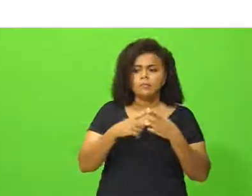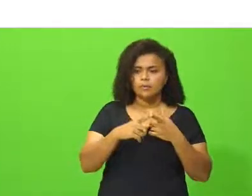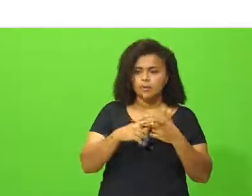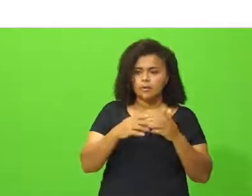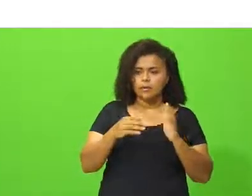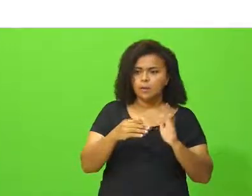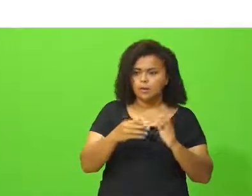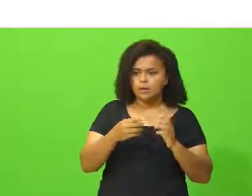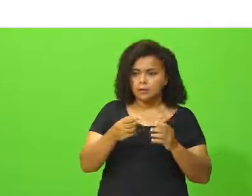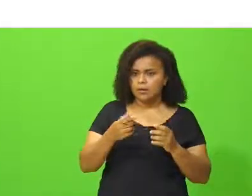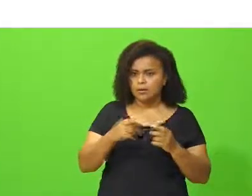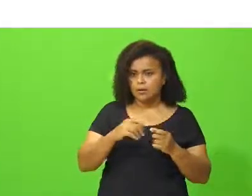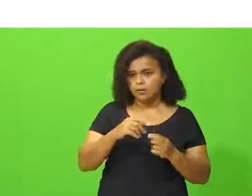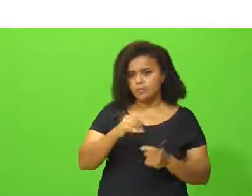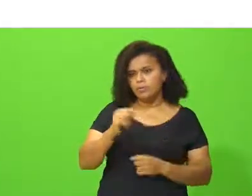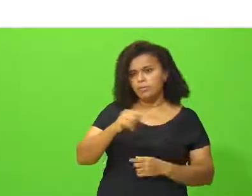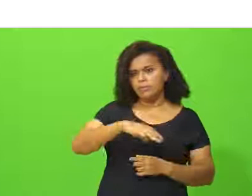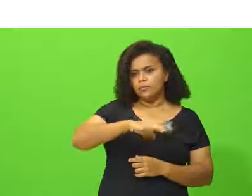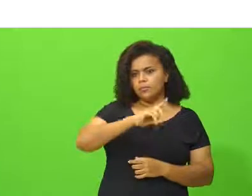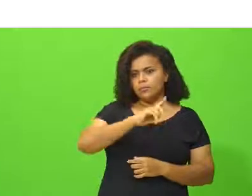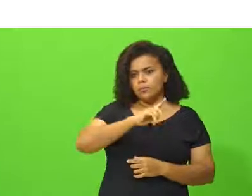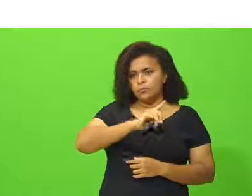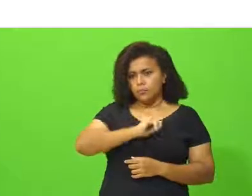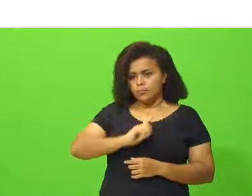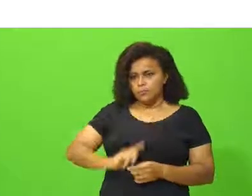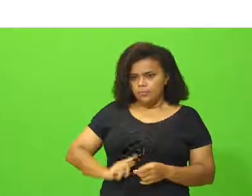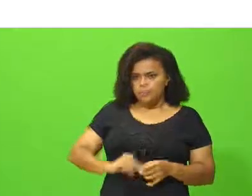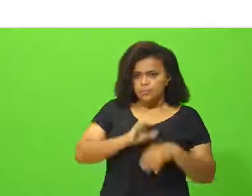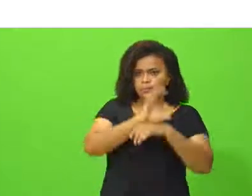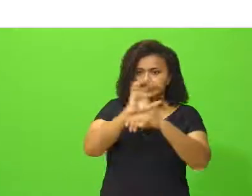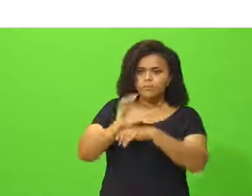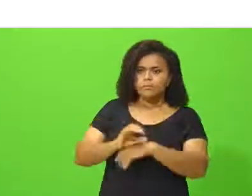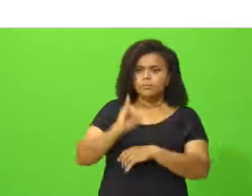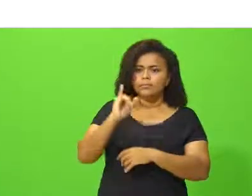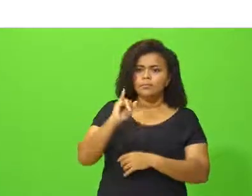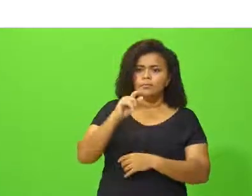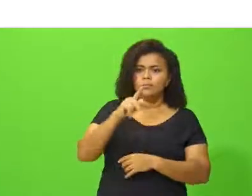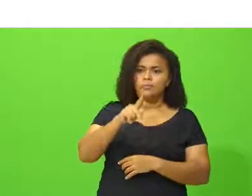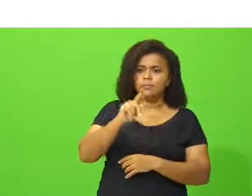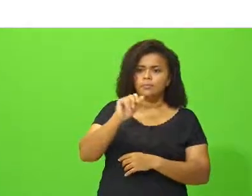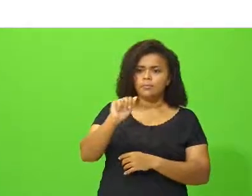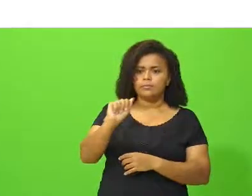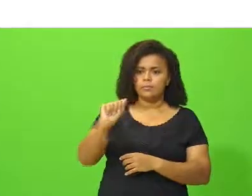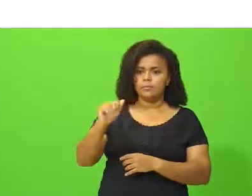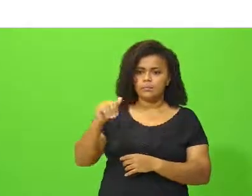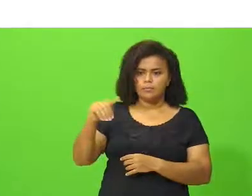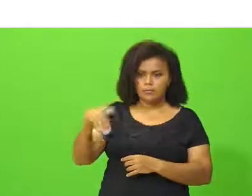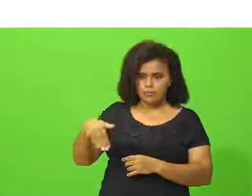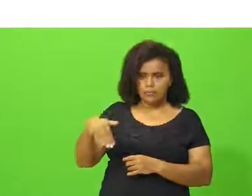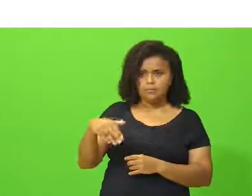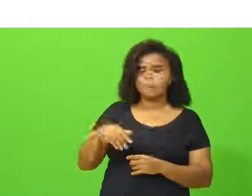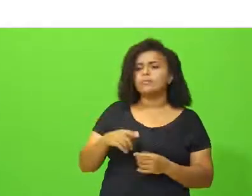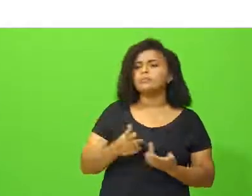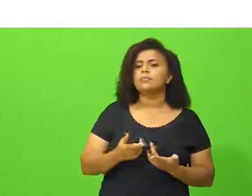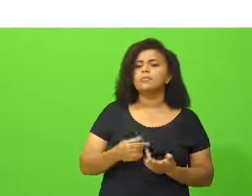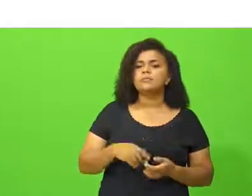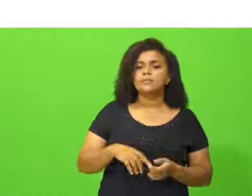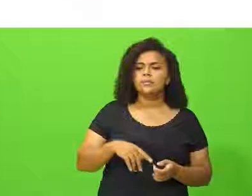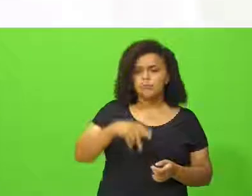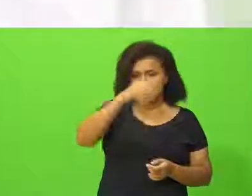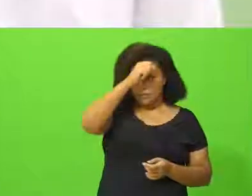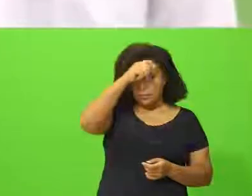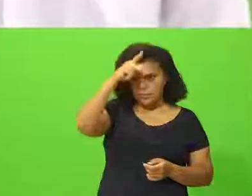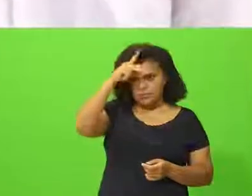estadual, aparece o IPAAM, o Instituto de Proteção Ambiental do Estado do Amazonas, e em nível municipal, e aí a gente vai falar de Manaus, a